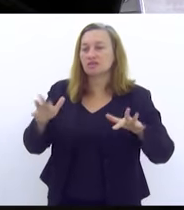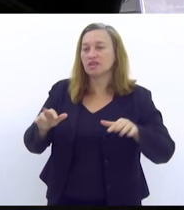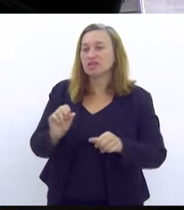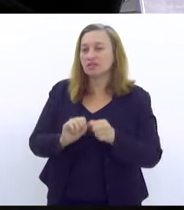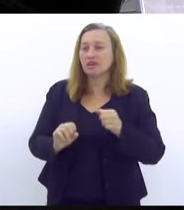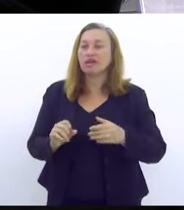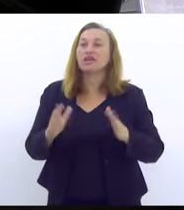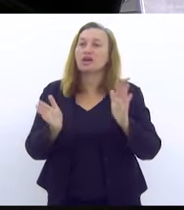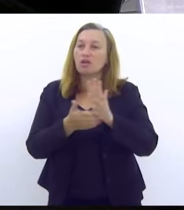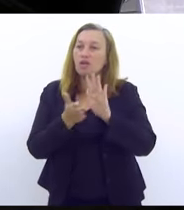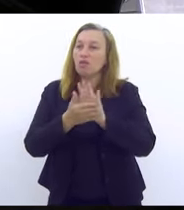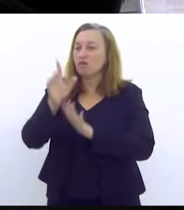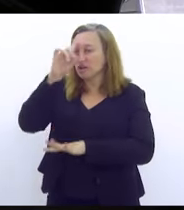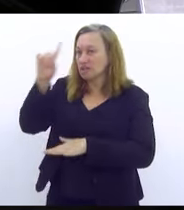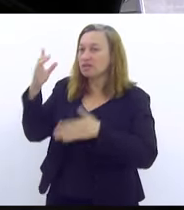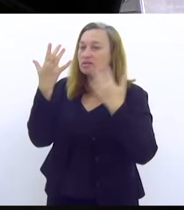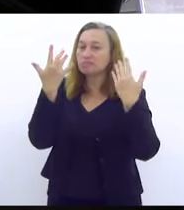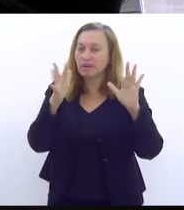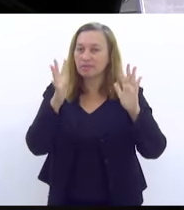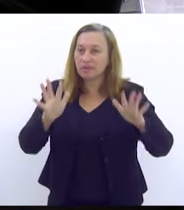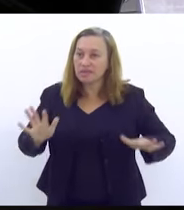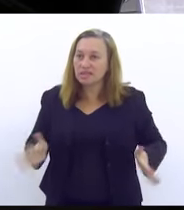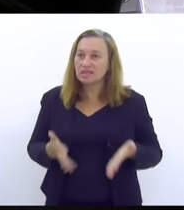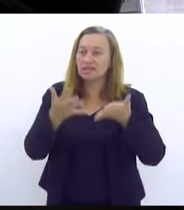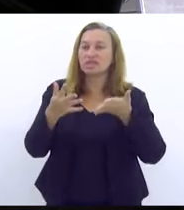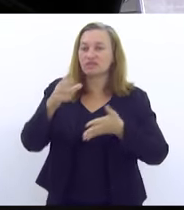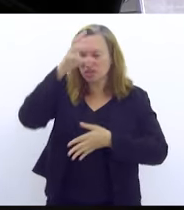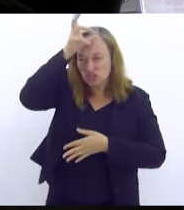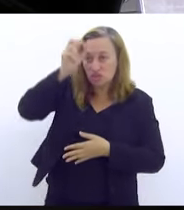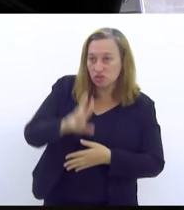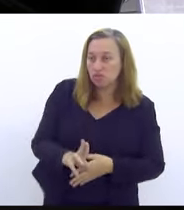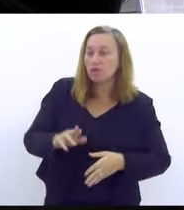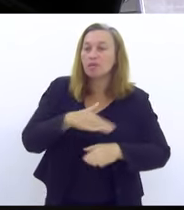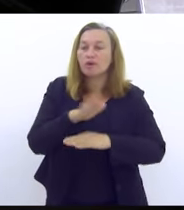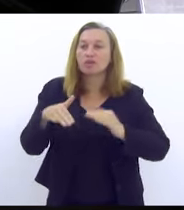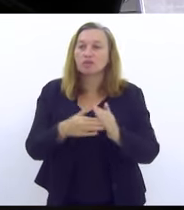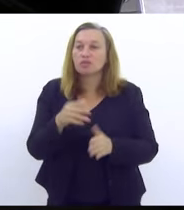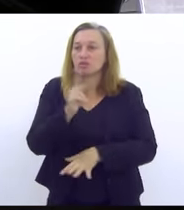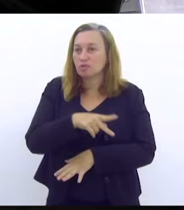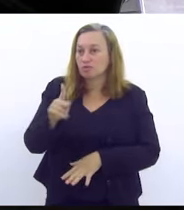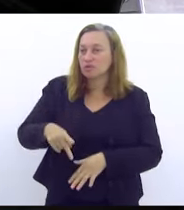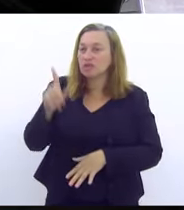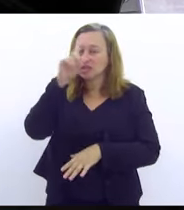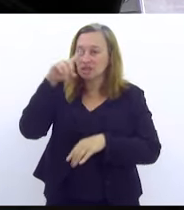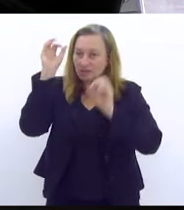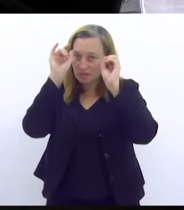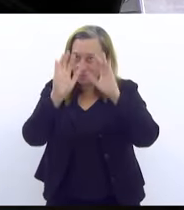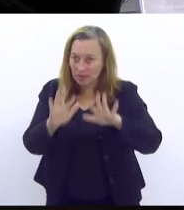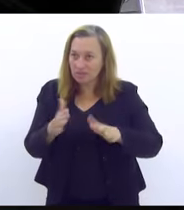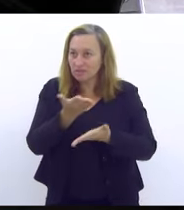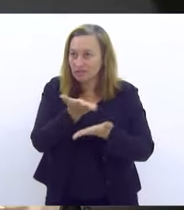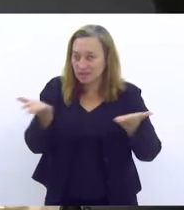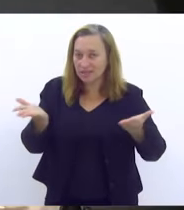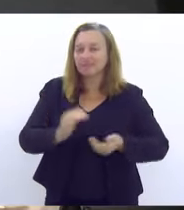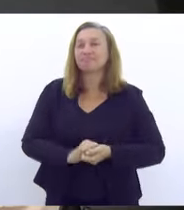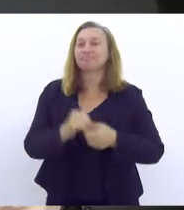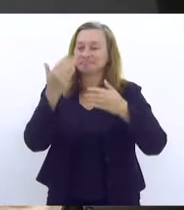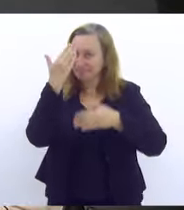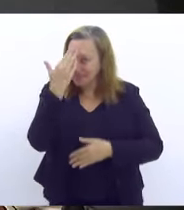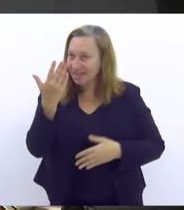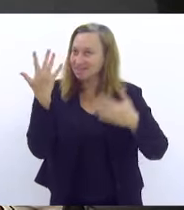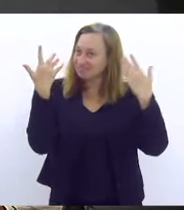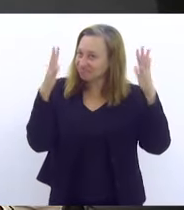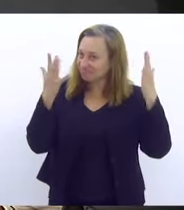tudo, parabéns, tia Ju, pela iniciativa, parabéns para todas as educadoras. Que Deus abençoe muito vocês. Muito